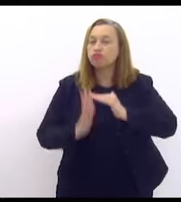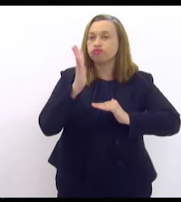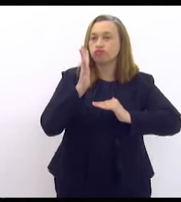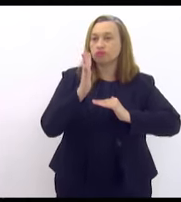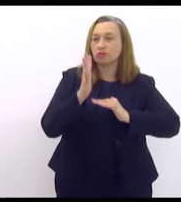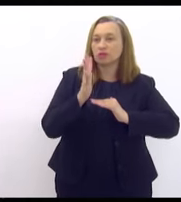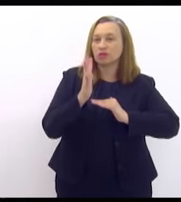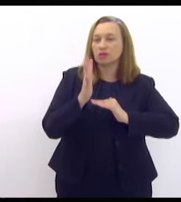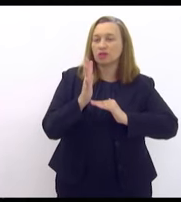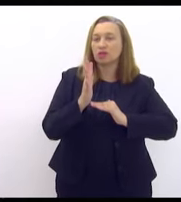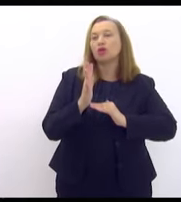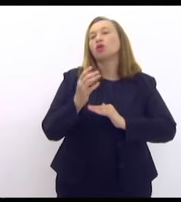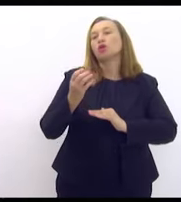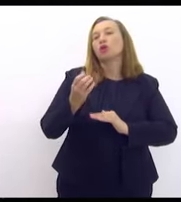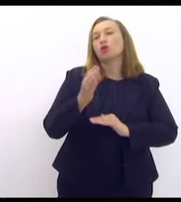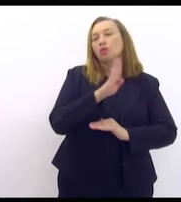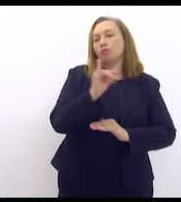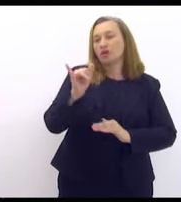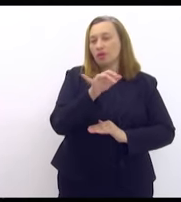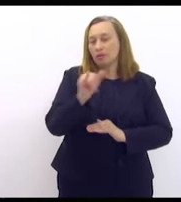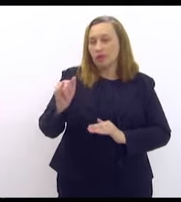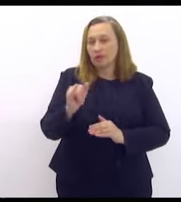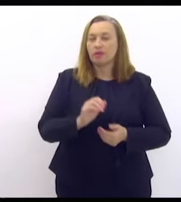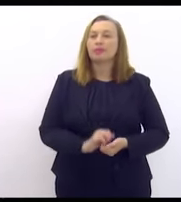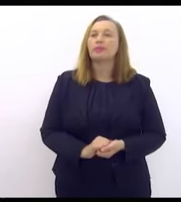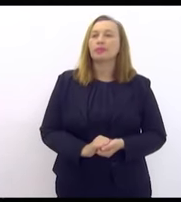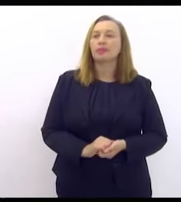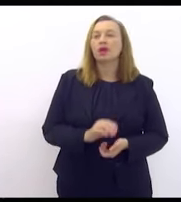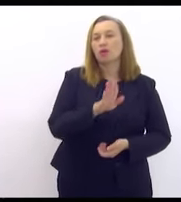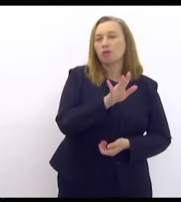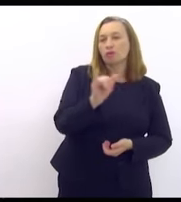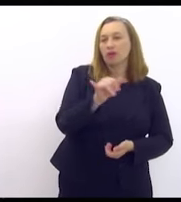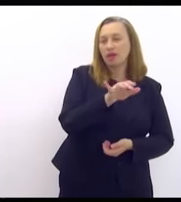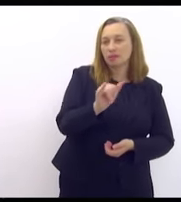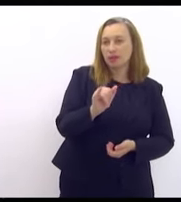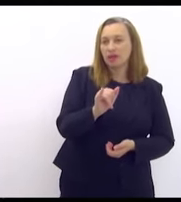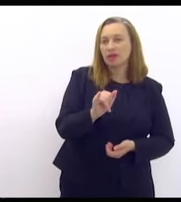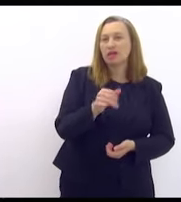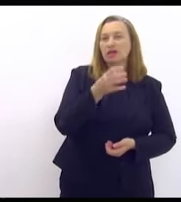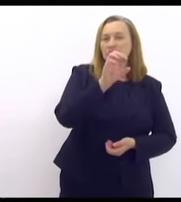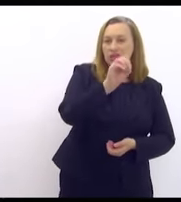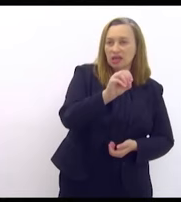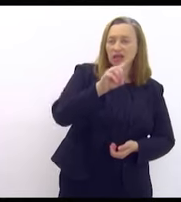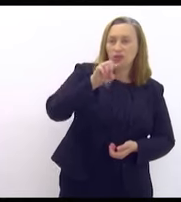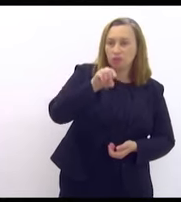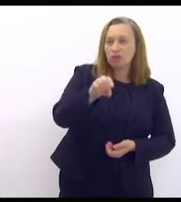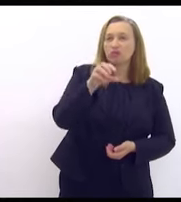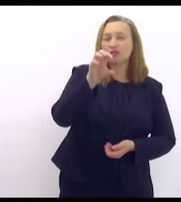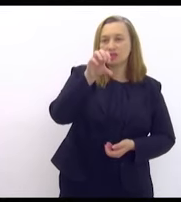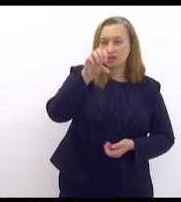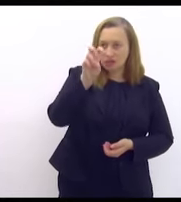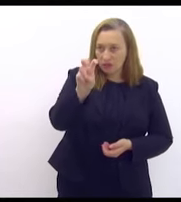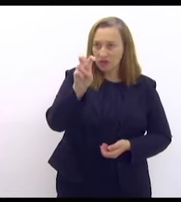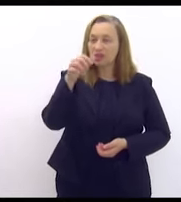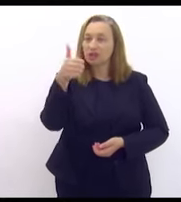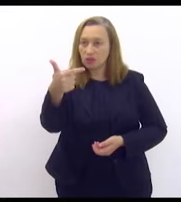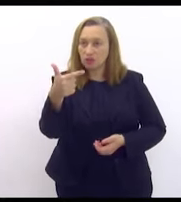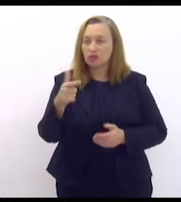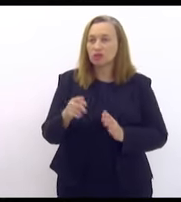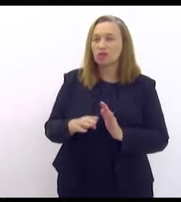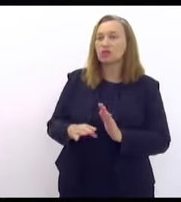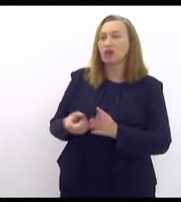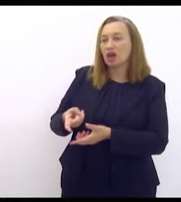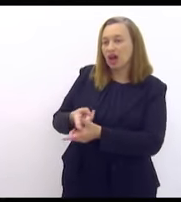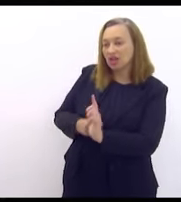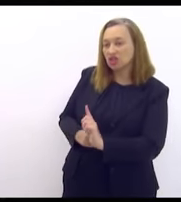o aumento do PIB. Enquanto que o aumento do PIB vai bater em 0,52, o aumento da dívida vai